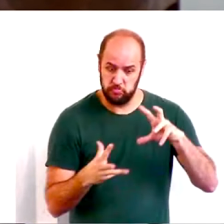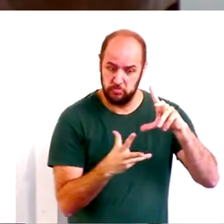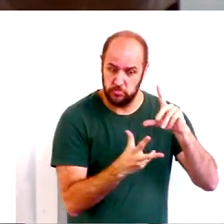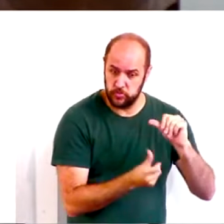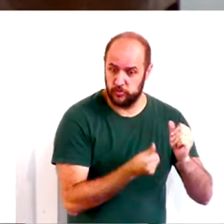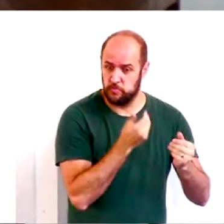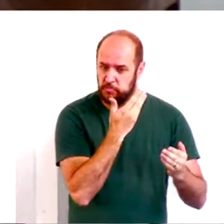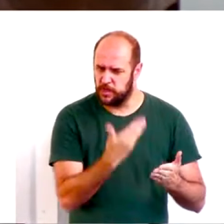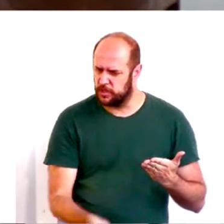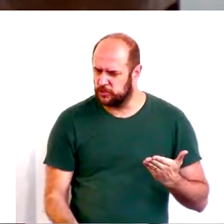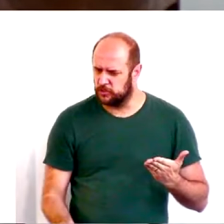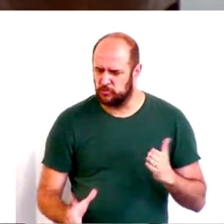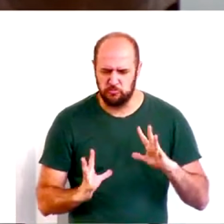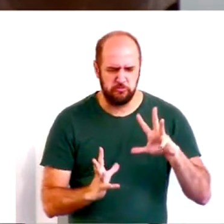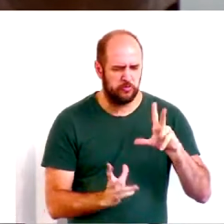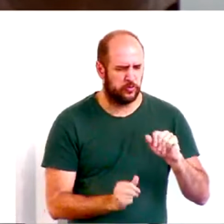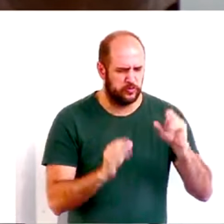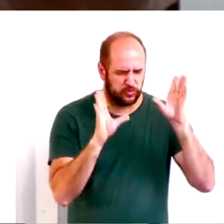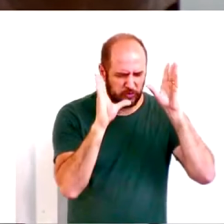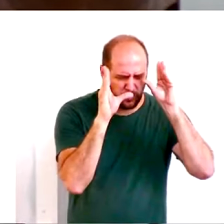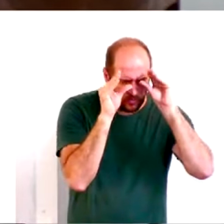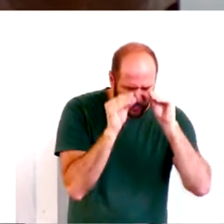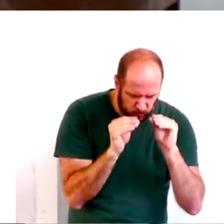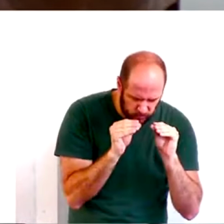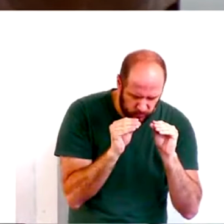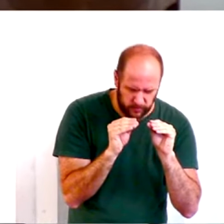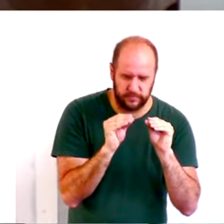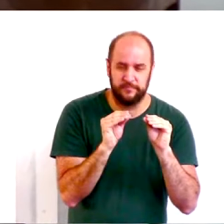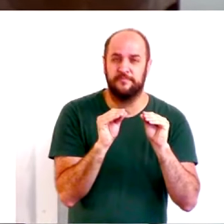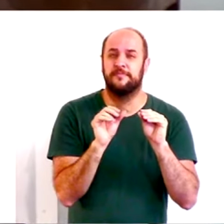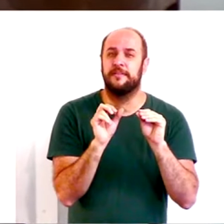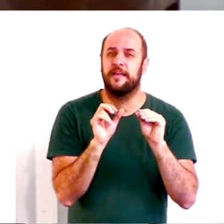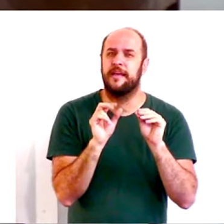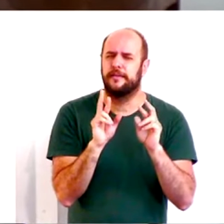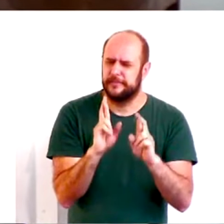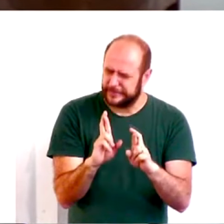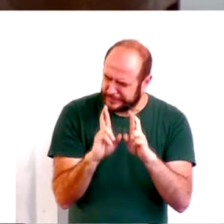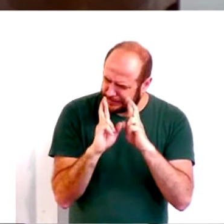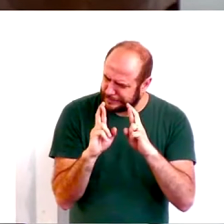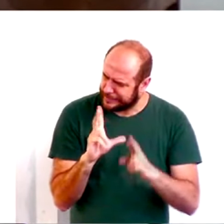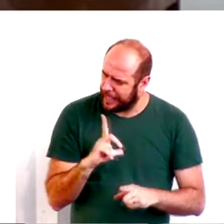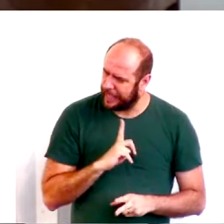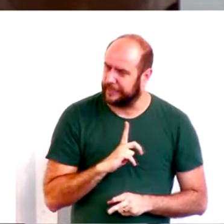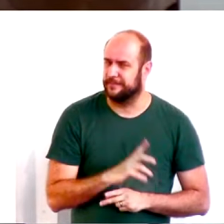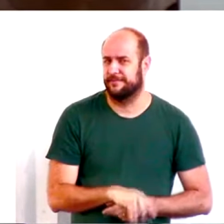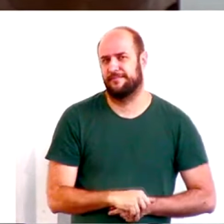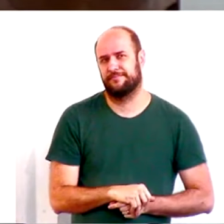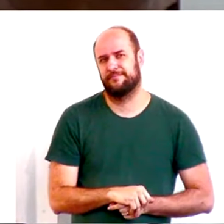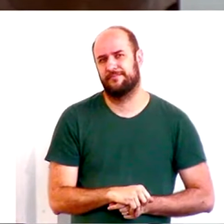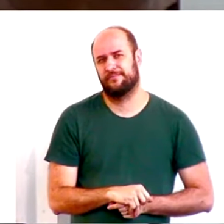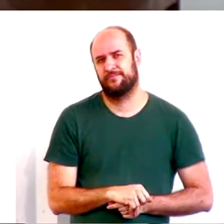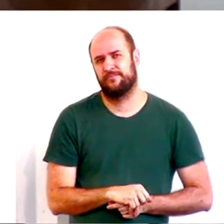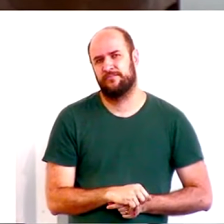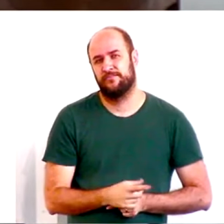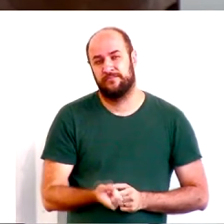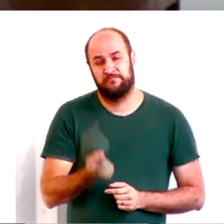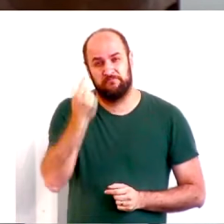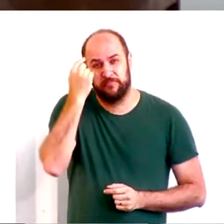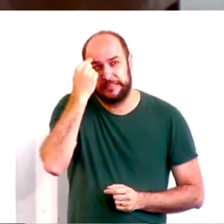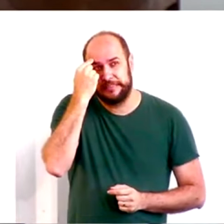esse mundo em trevas há uma esperança Esse é talvez essa seja a Primeira ideia